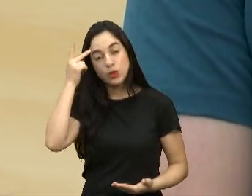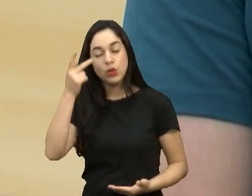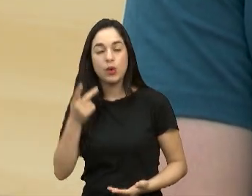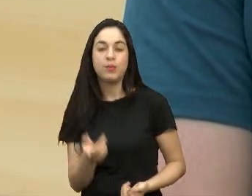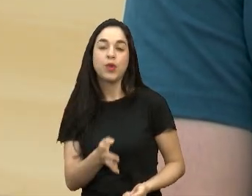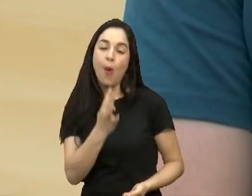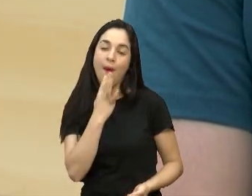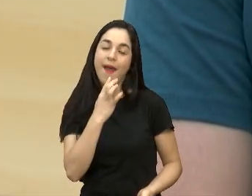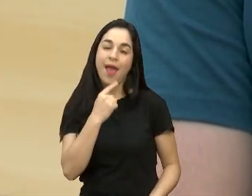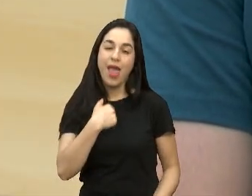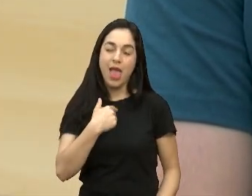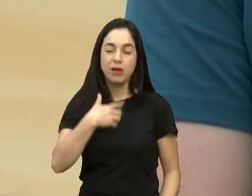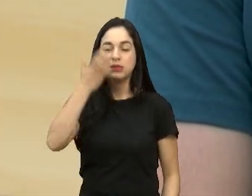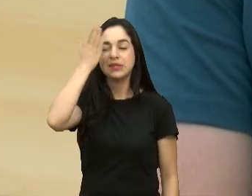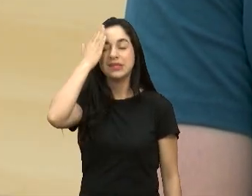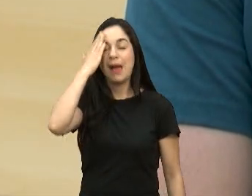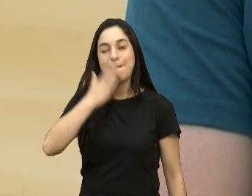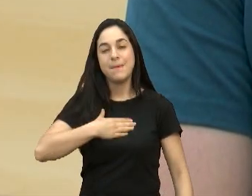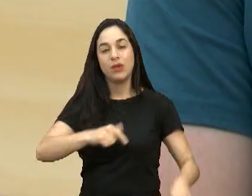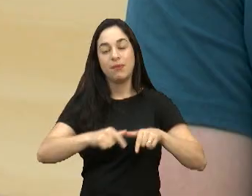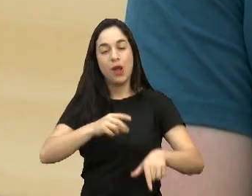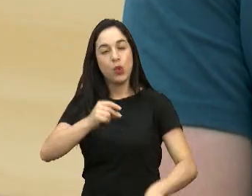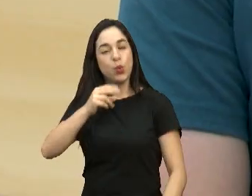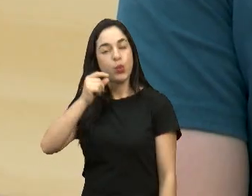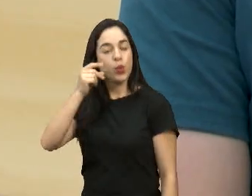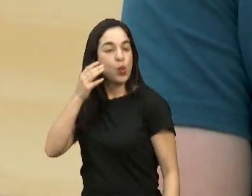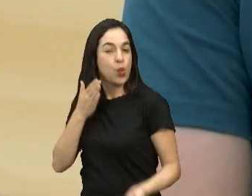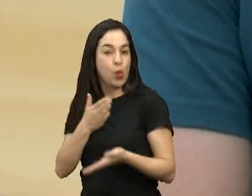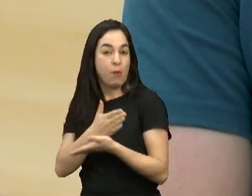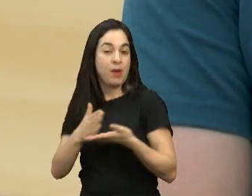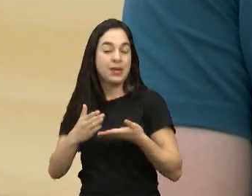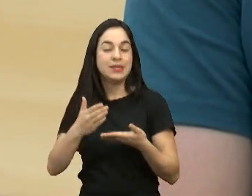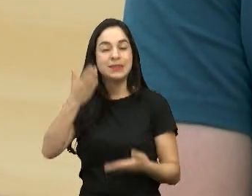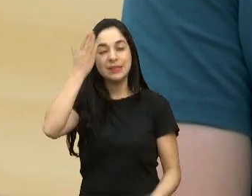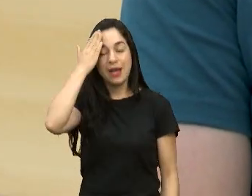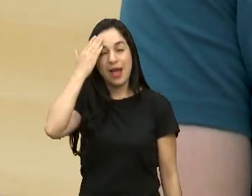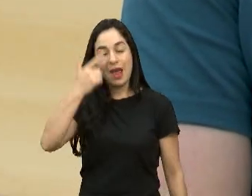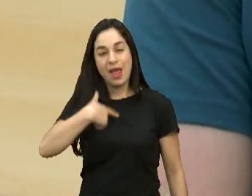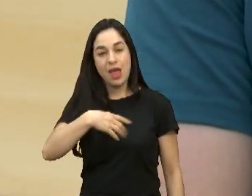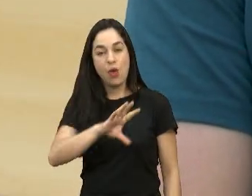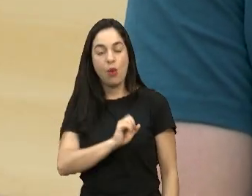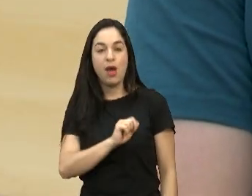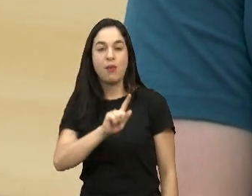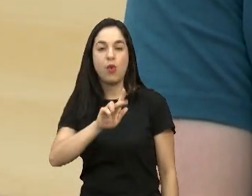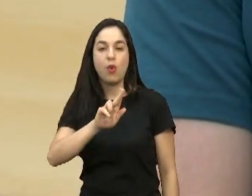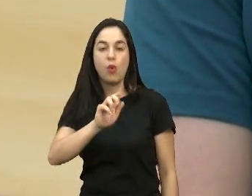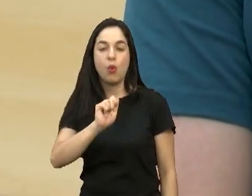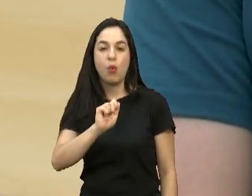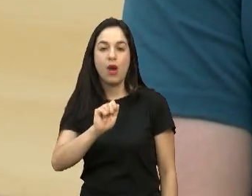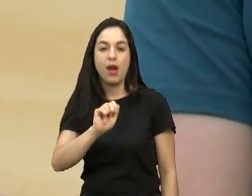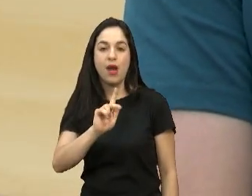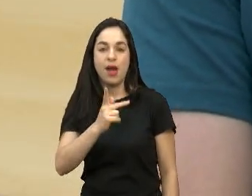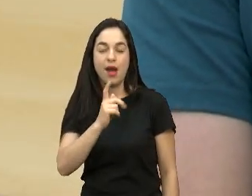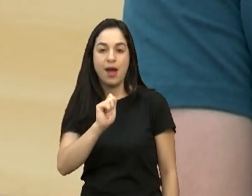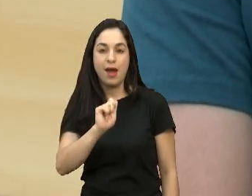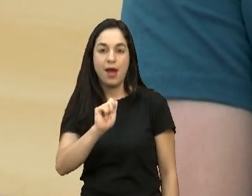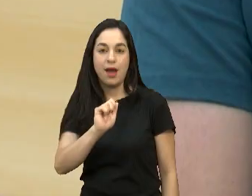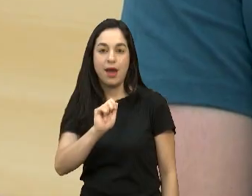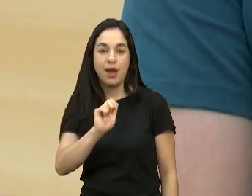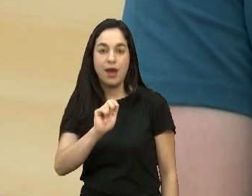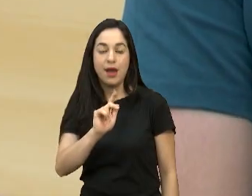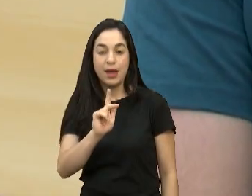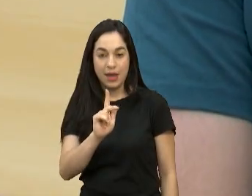início, sabe da paixão que eu tenho pelo Guarana e pela Paulinha. Até quando eu fui indicado ao prêmio, eu falei,